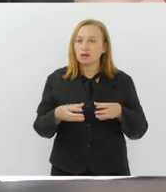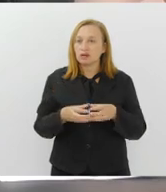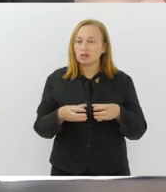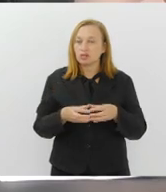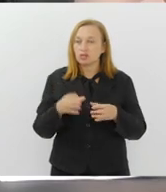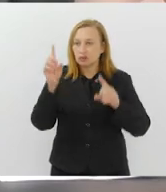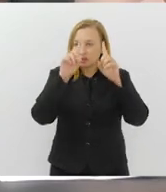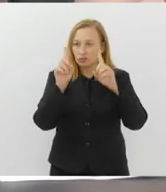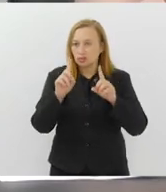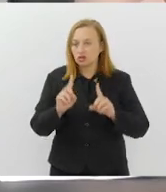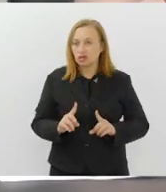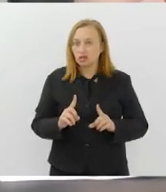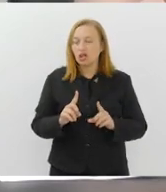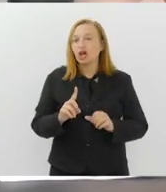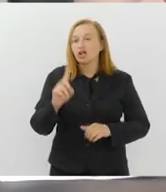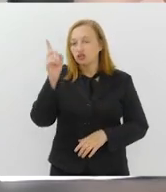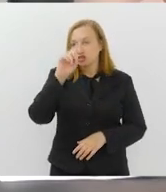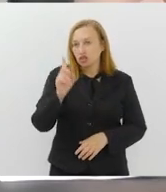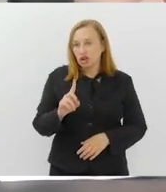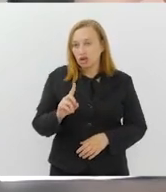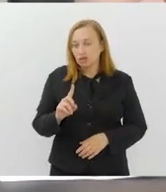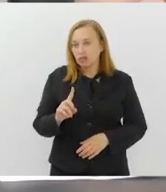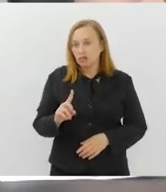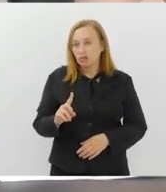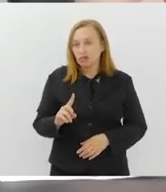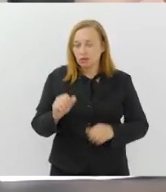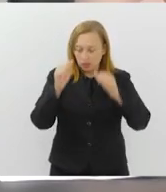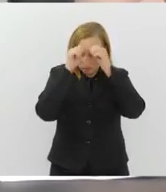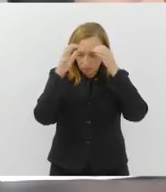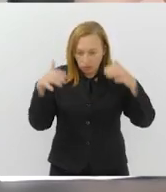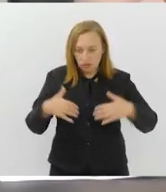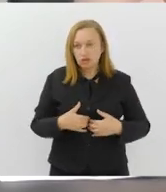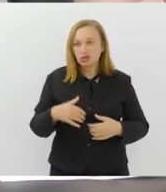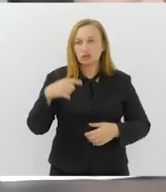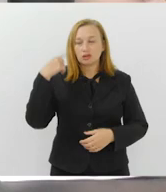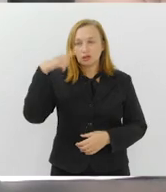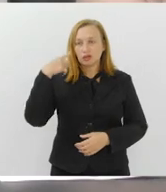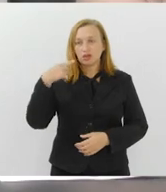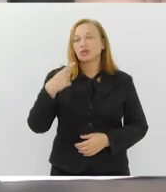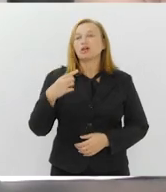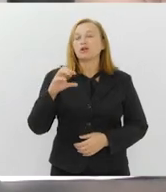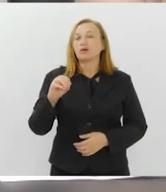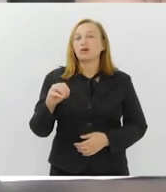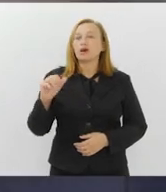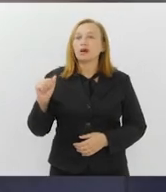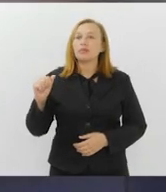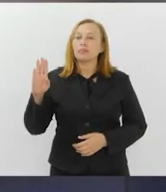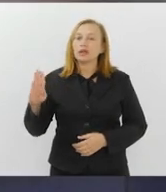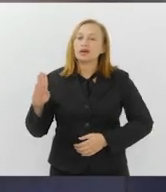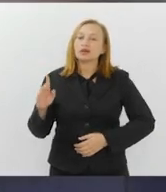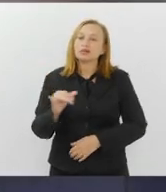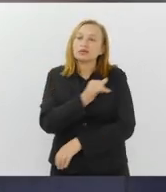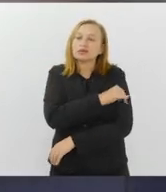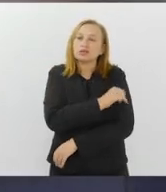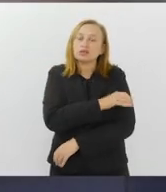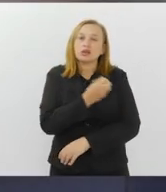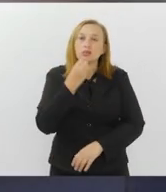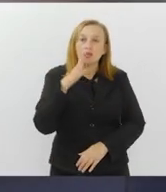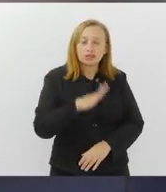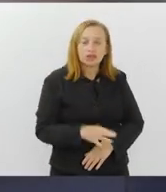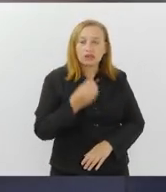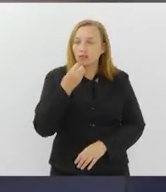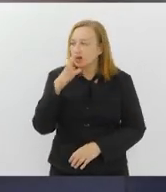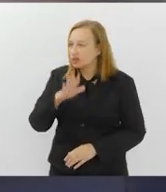dos Direitos dos Autistas e Seus Familiares da OAB Rio de Janeiro. Por favor, senhora Ana. Boa tarde a